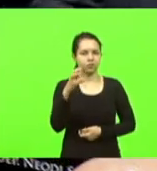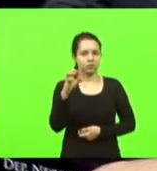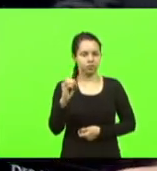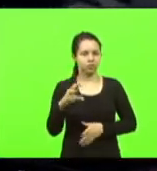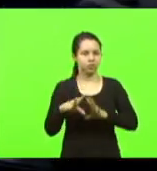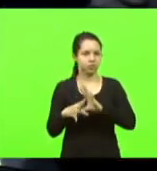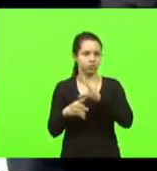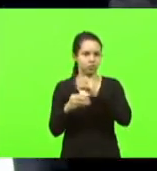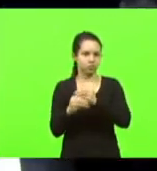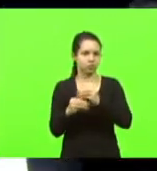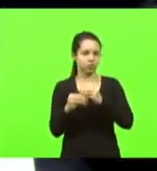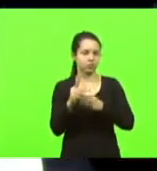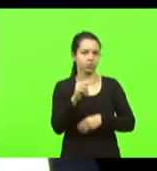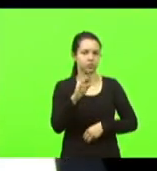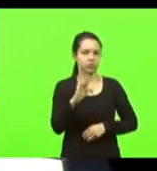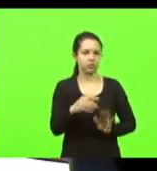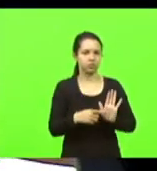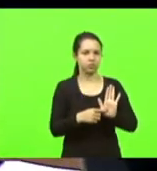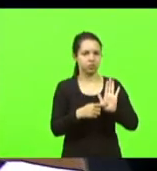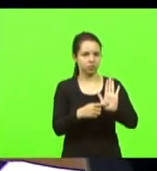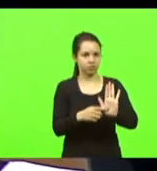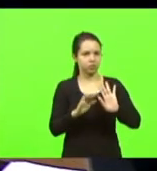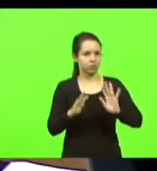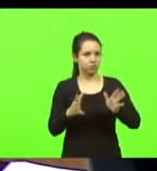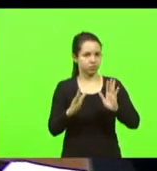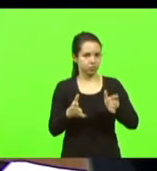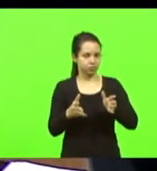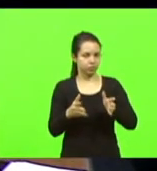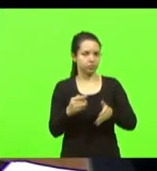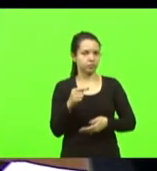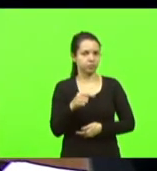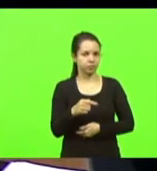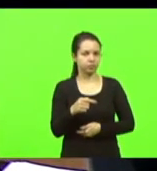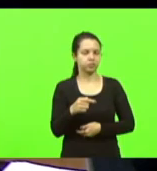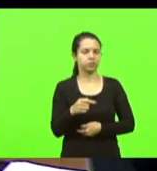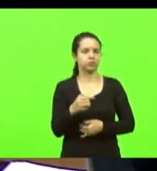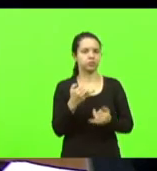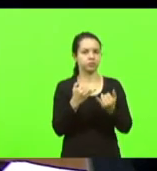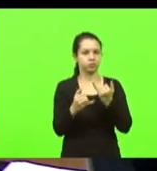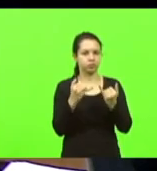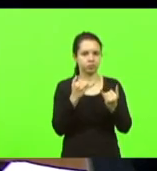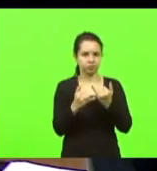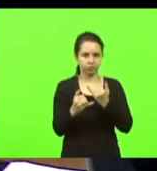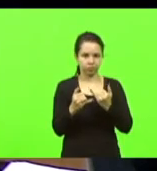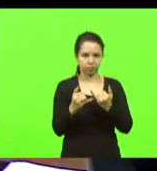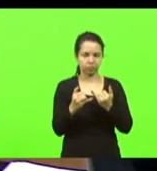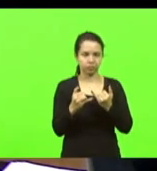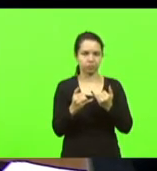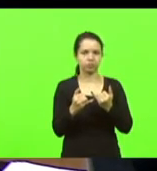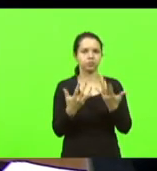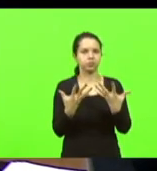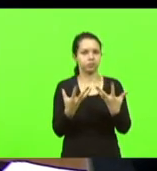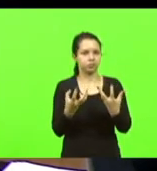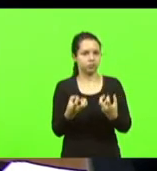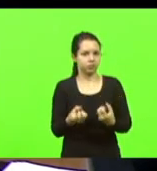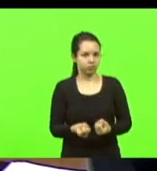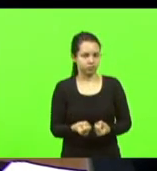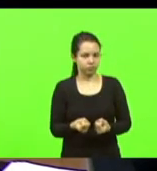que a bancada do PT apresentou esta foi parcialmente acolhida